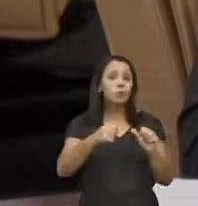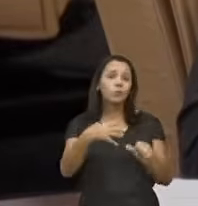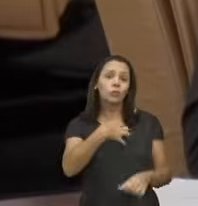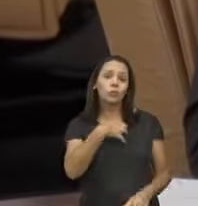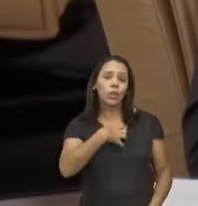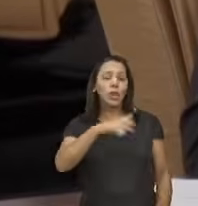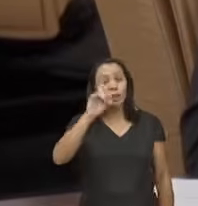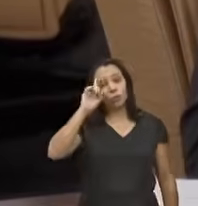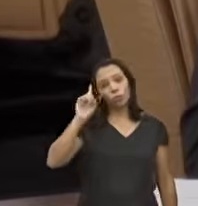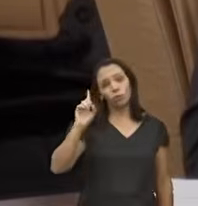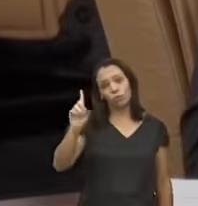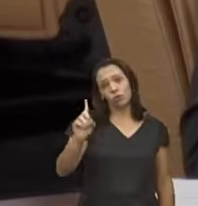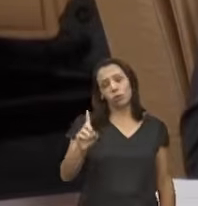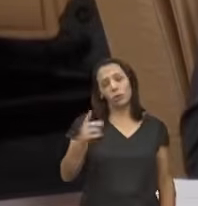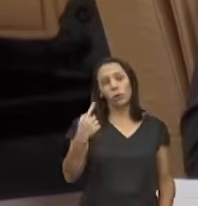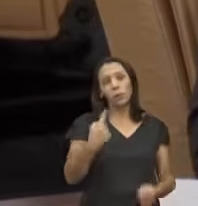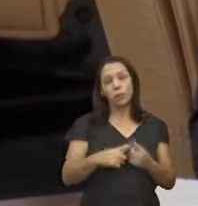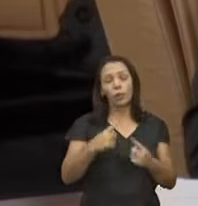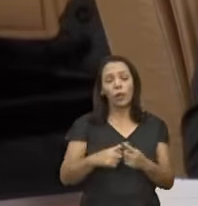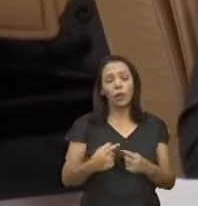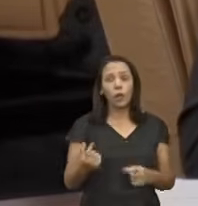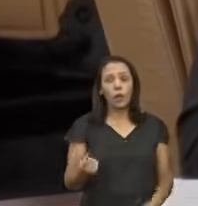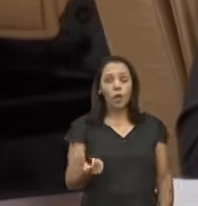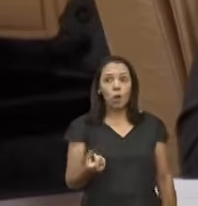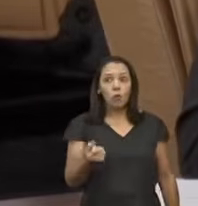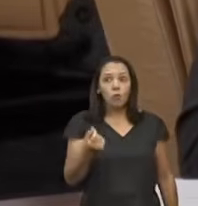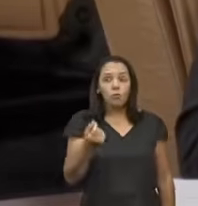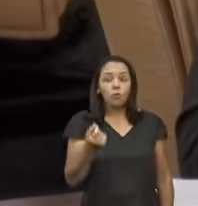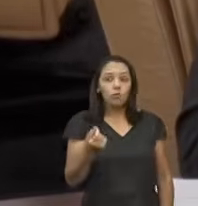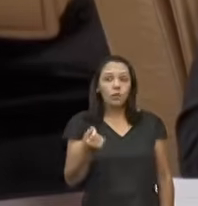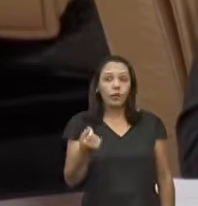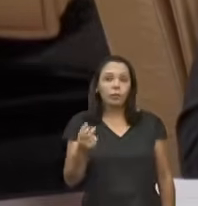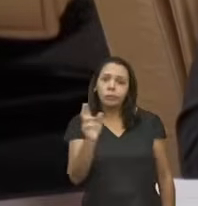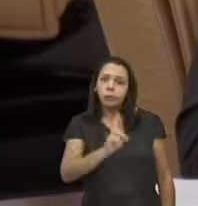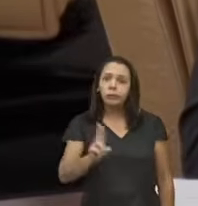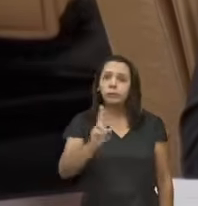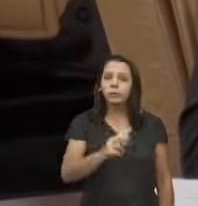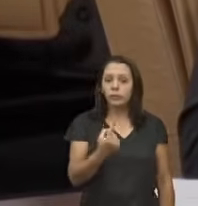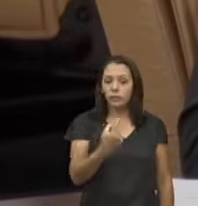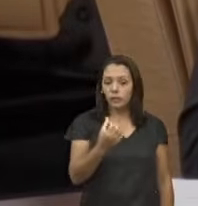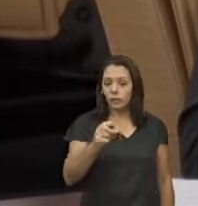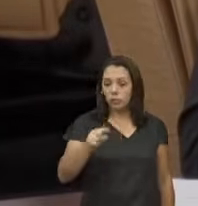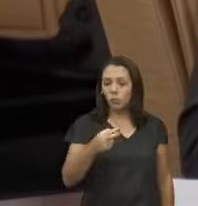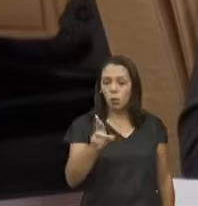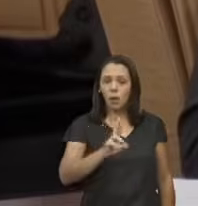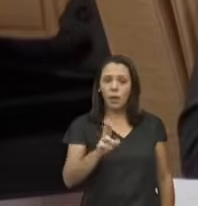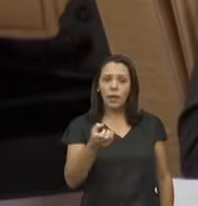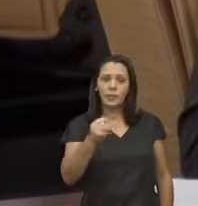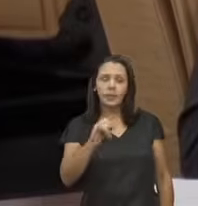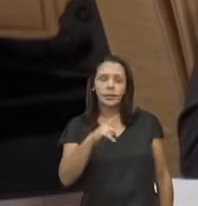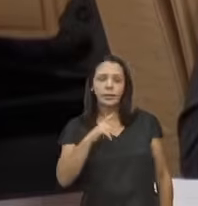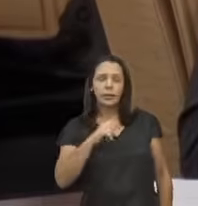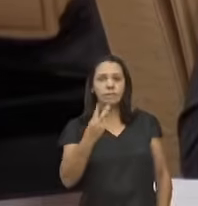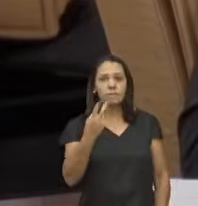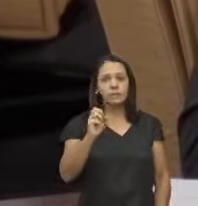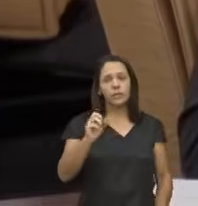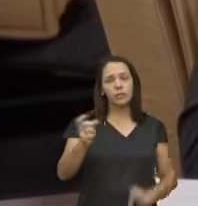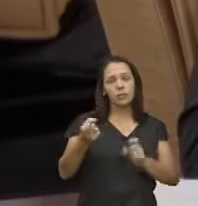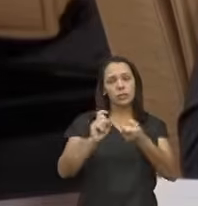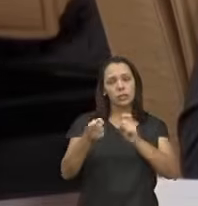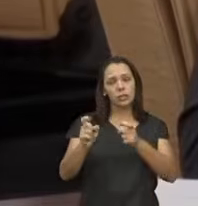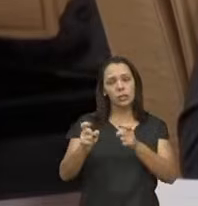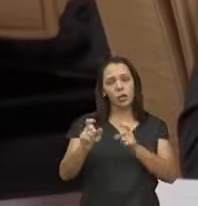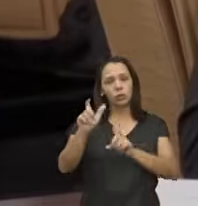e que onera muito os cofres públicos. R$16.000. Se a gente tem 20 sessões solenes ao